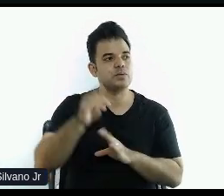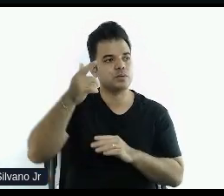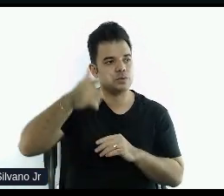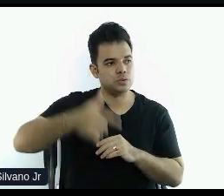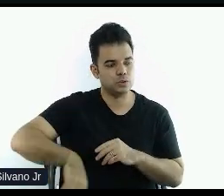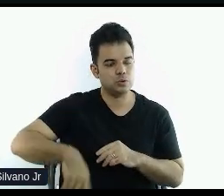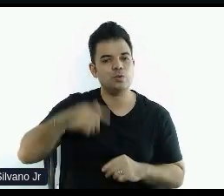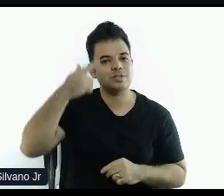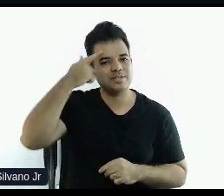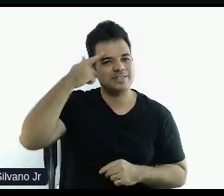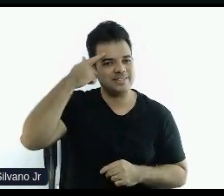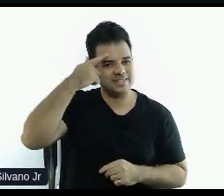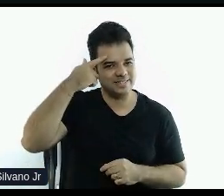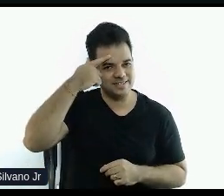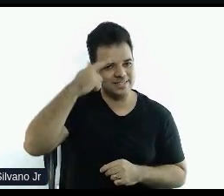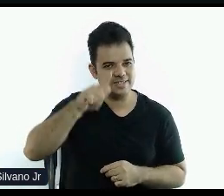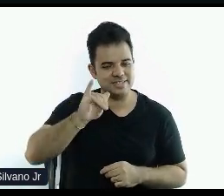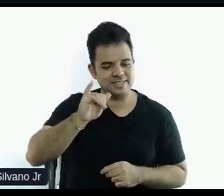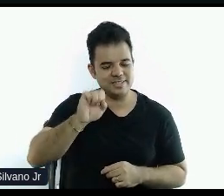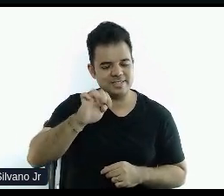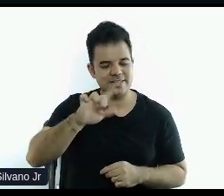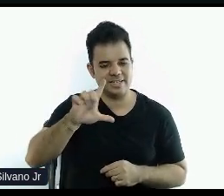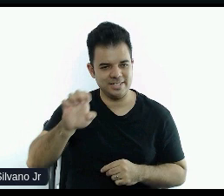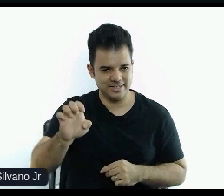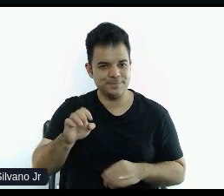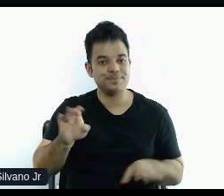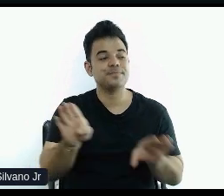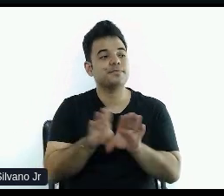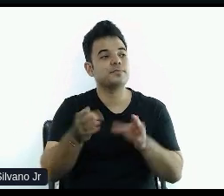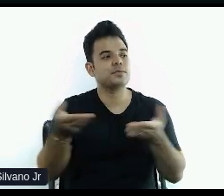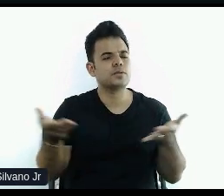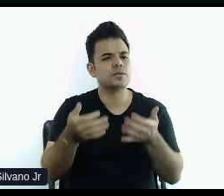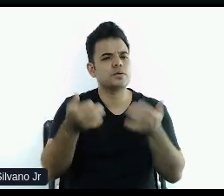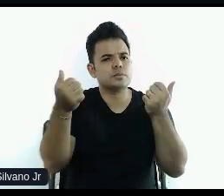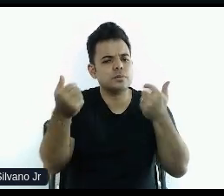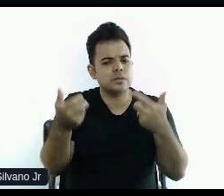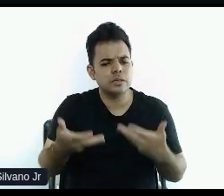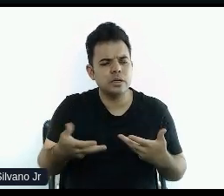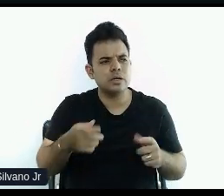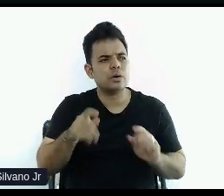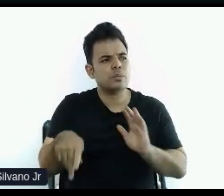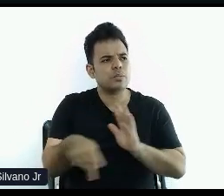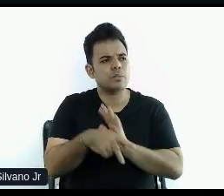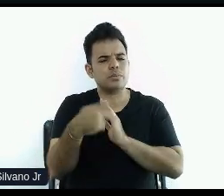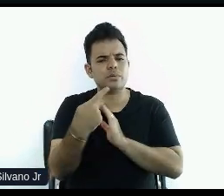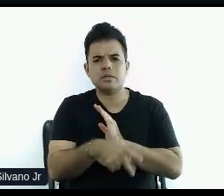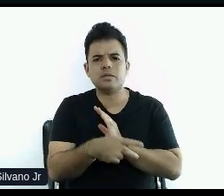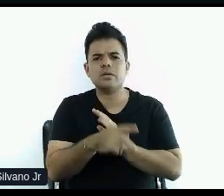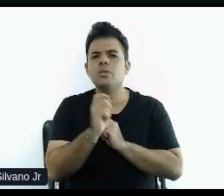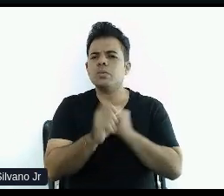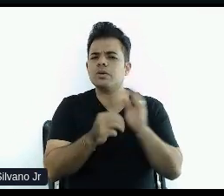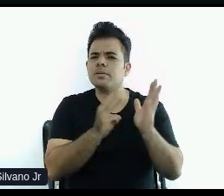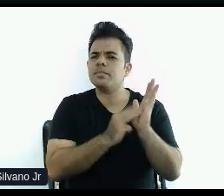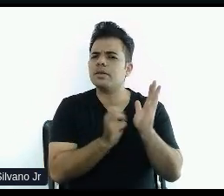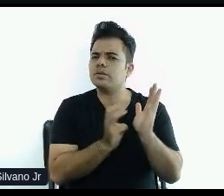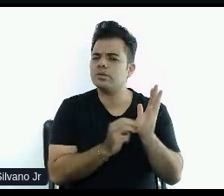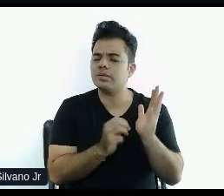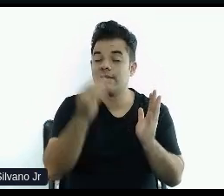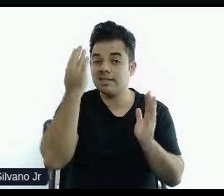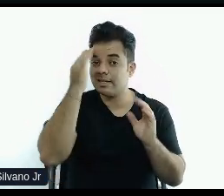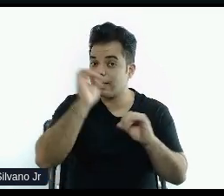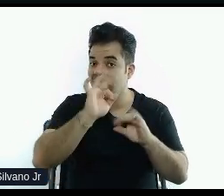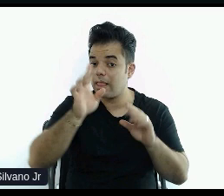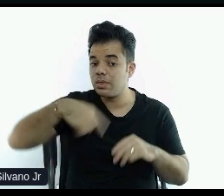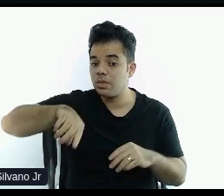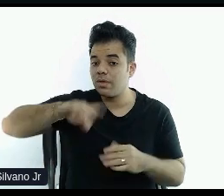Gisele. Bom, então, para a gente falar um pouquinho sobre essa metodologia, a gente precisa entender qual é a